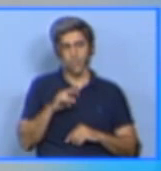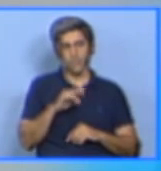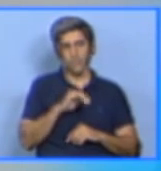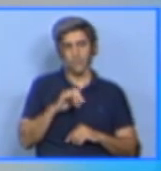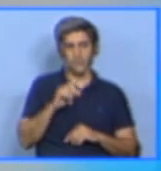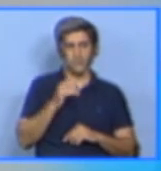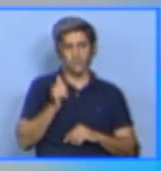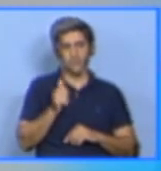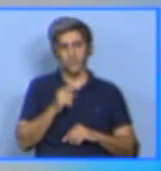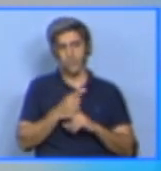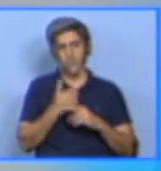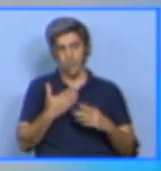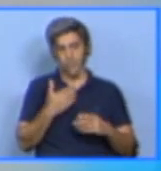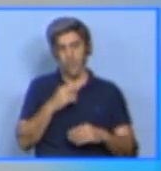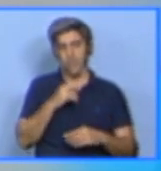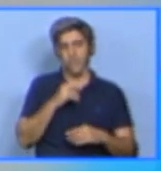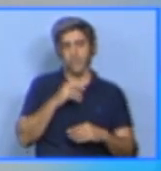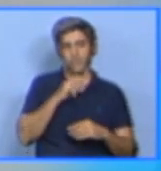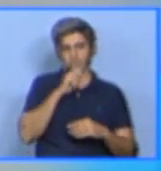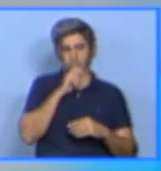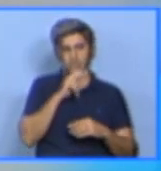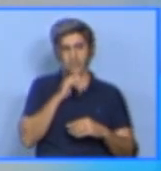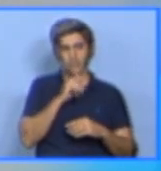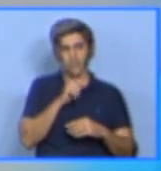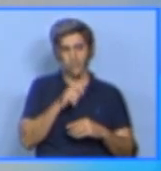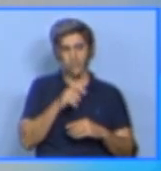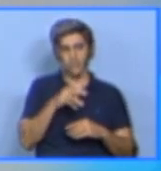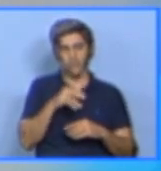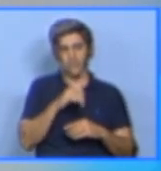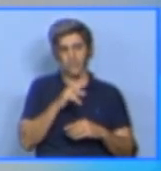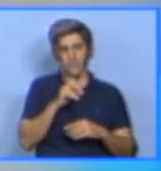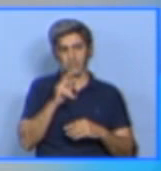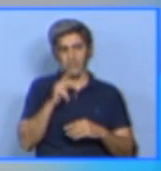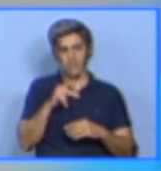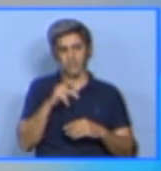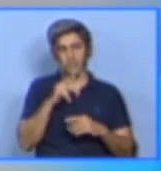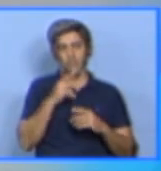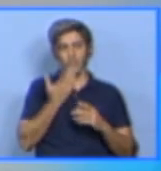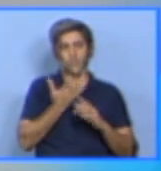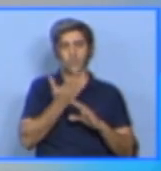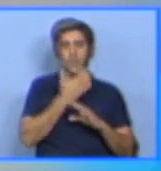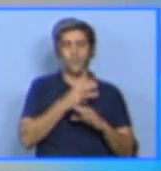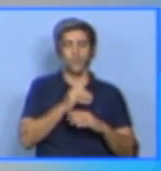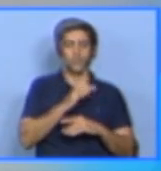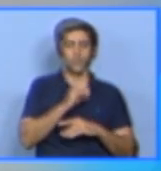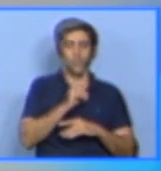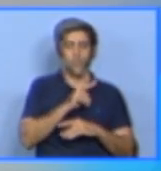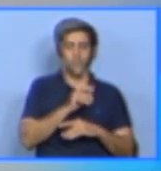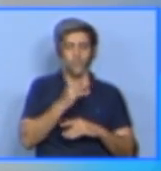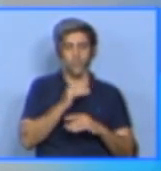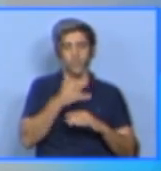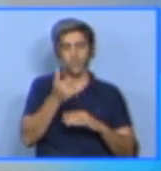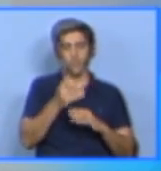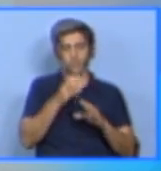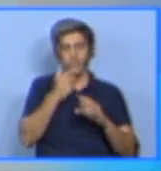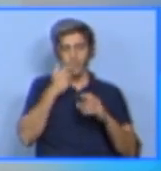porque o atual arcebispo de Minsk foi arcebispo de Moscovo nesta fase em que, depois da queda do Muro de Berlim. Portanto,